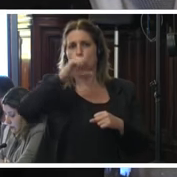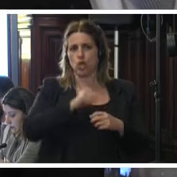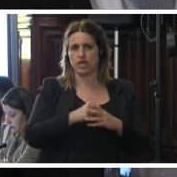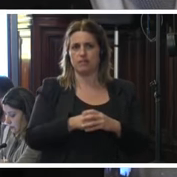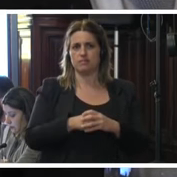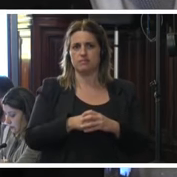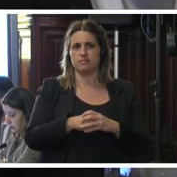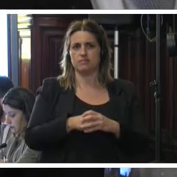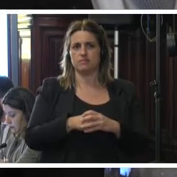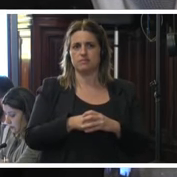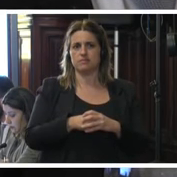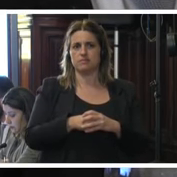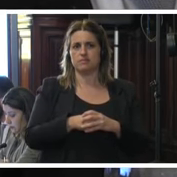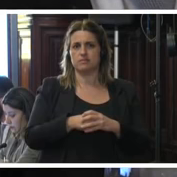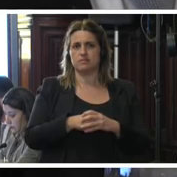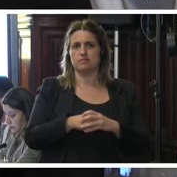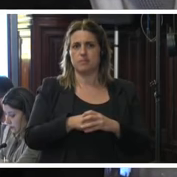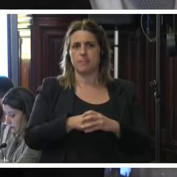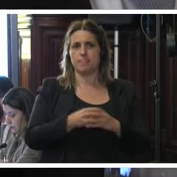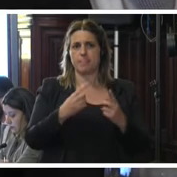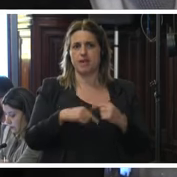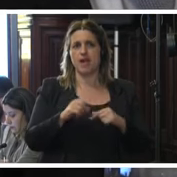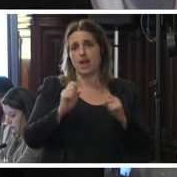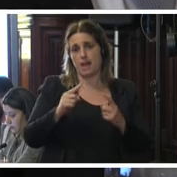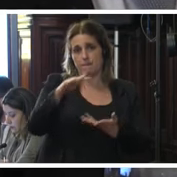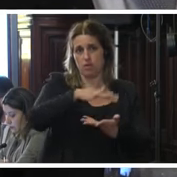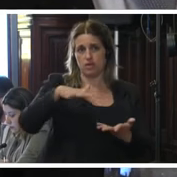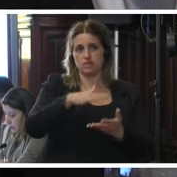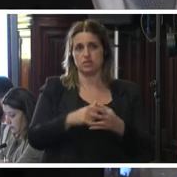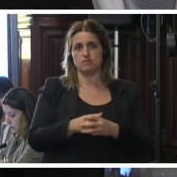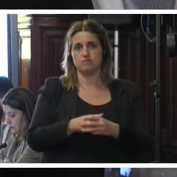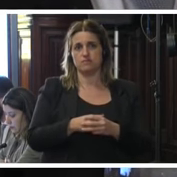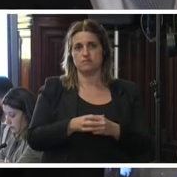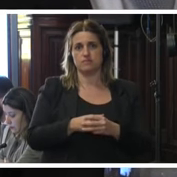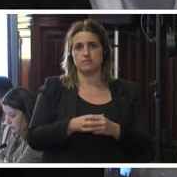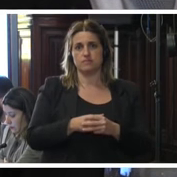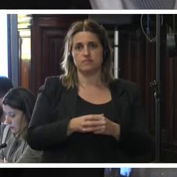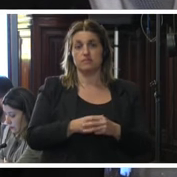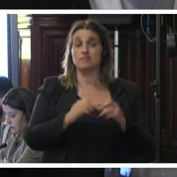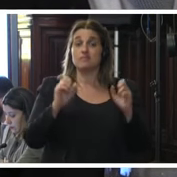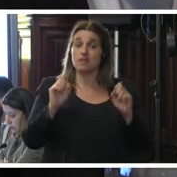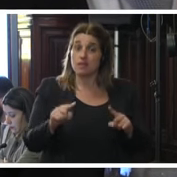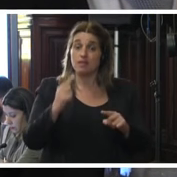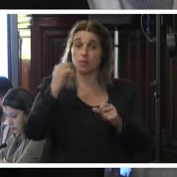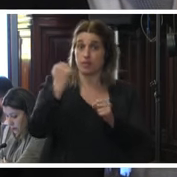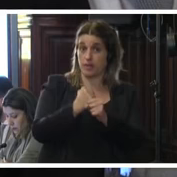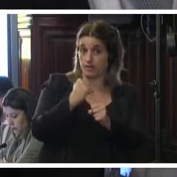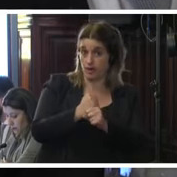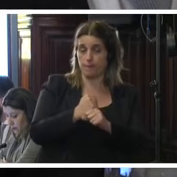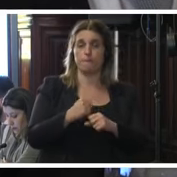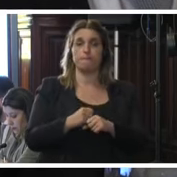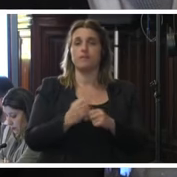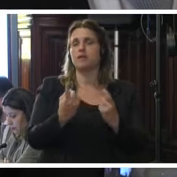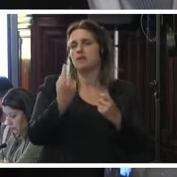nessas áreas, as polícias civil e militar, no cumprimento de suas missões, devem pautar-se essencialmente pela preservação da vida, respeitando, além da